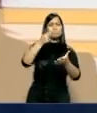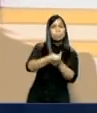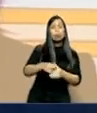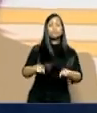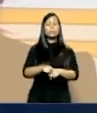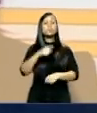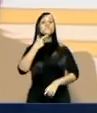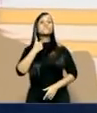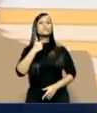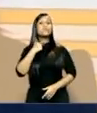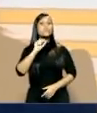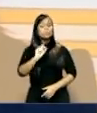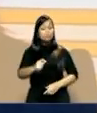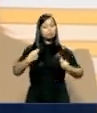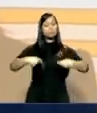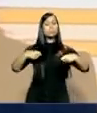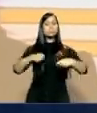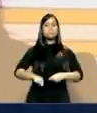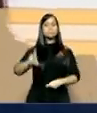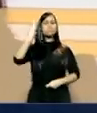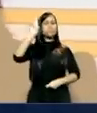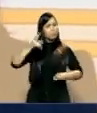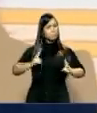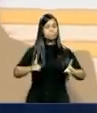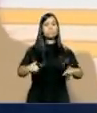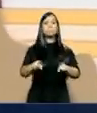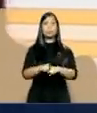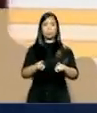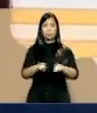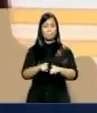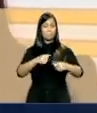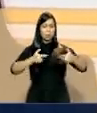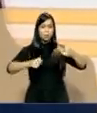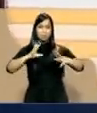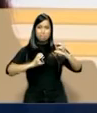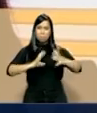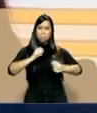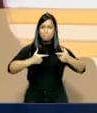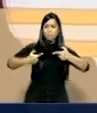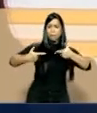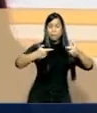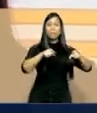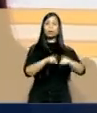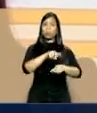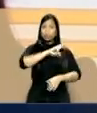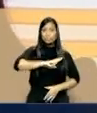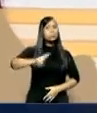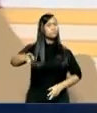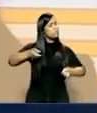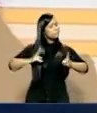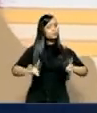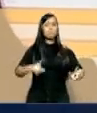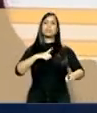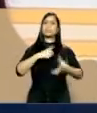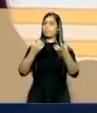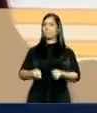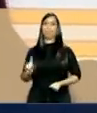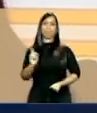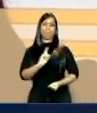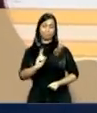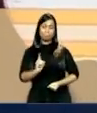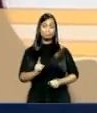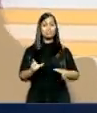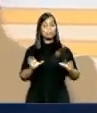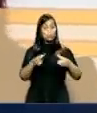a vontade que deveria prevalecer, as cruzadas, as guerras santas, a religião. Sim. Sempre houve intolerância